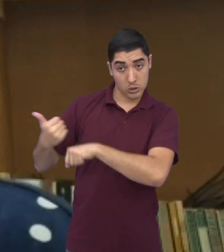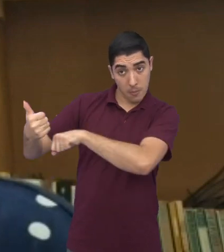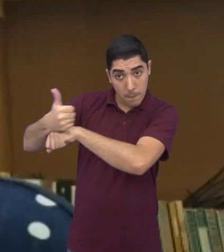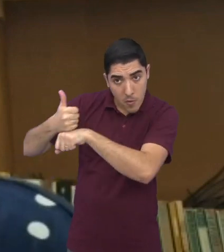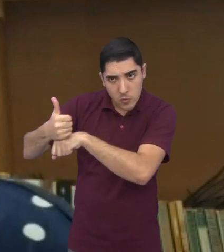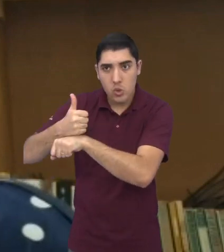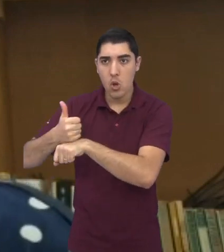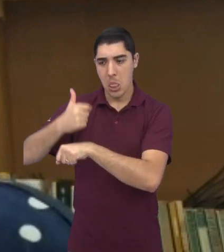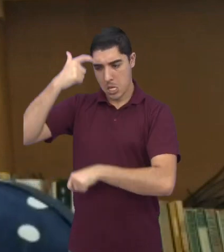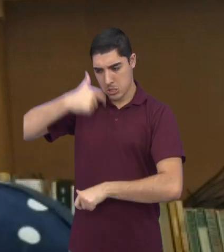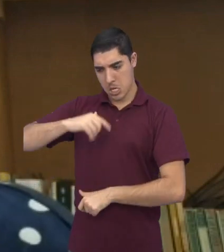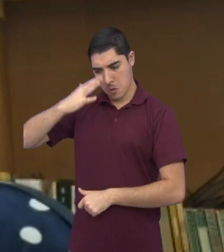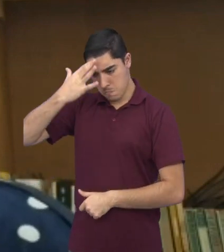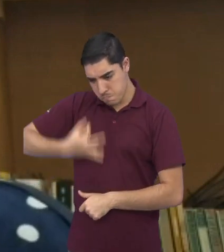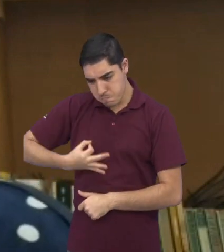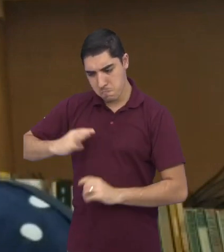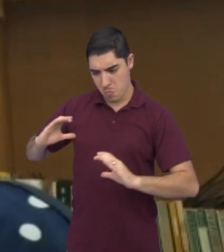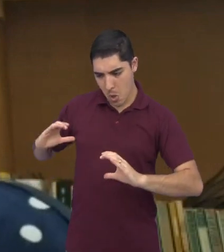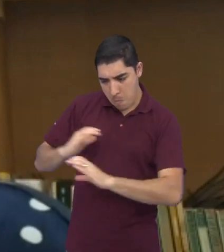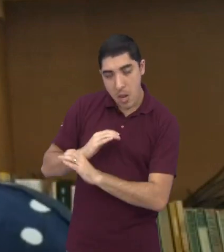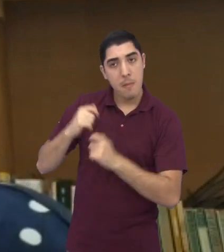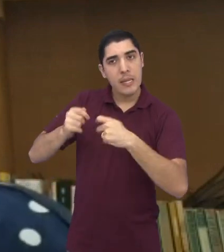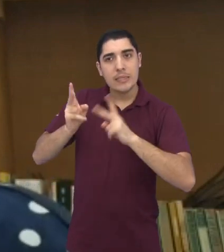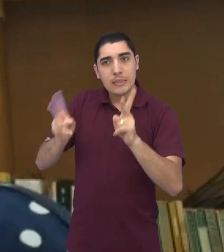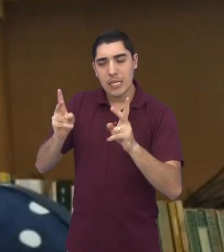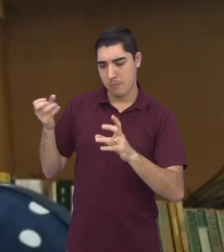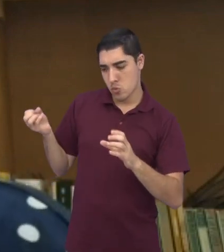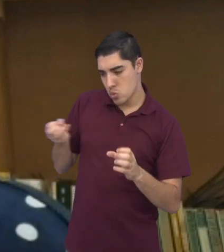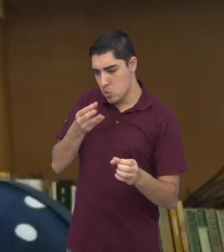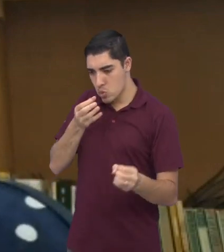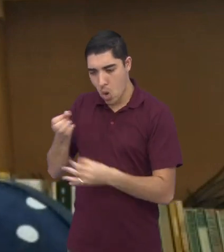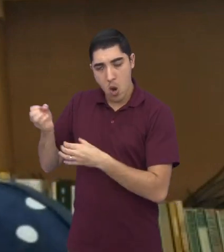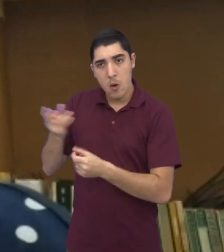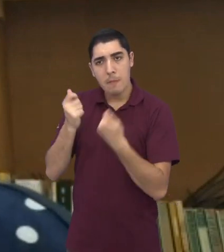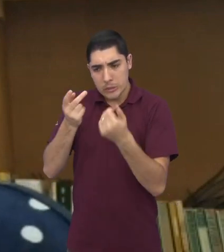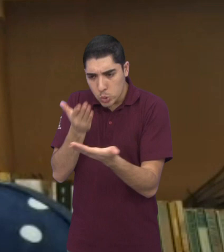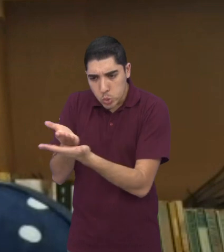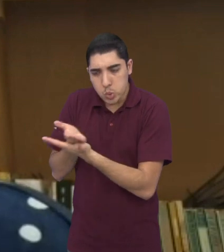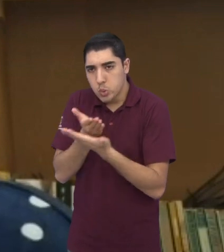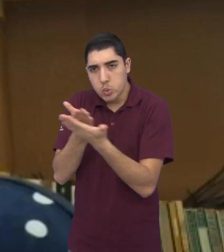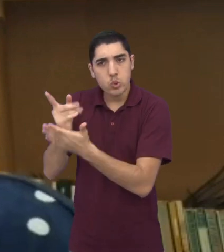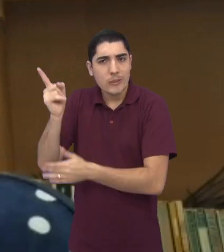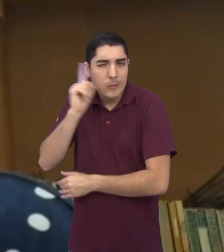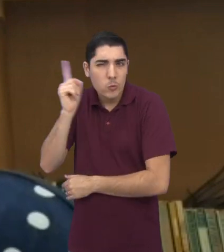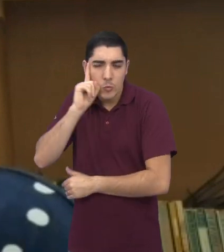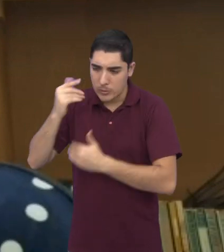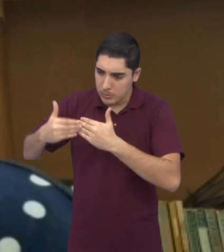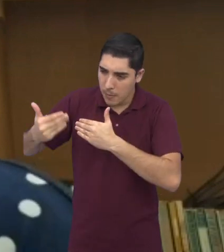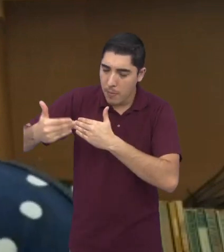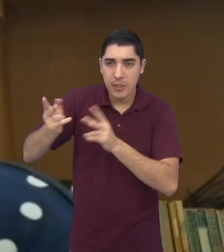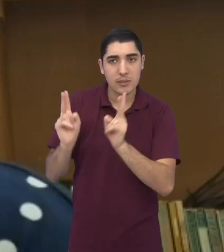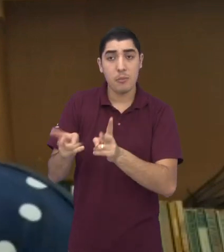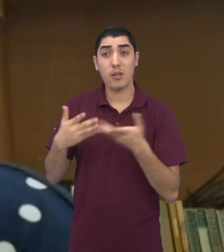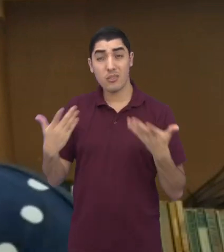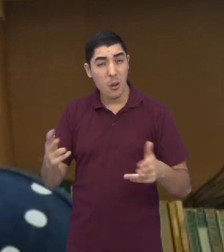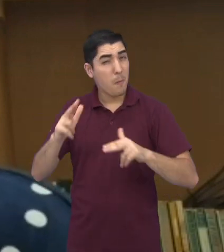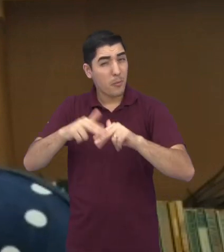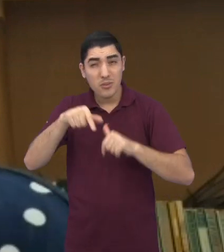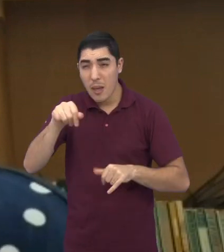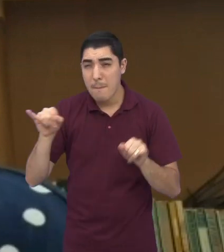profissionais que se realizam e competentes, estamos nos atualizando e nos qualificando o tempo todo. Então, é uma